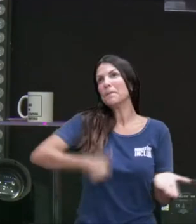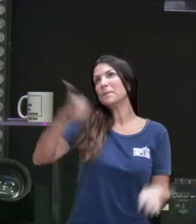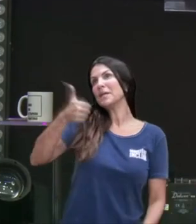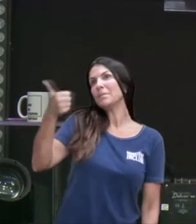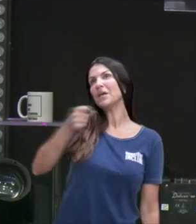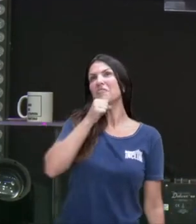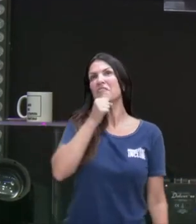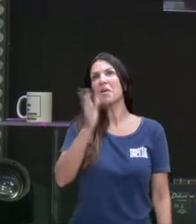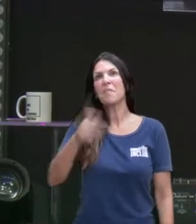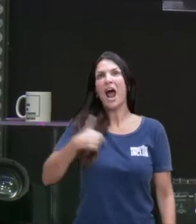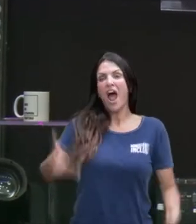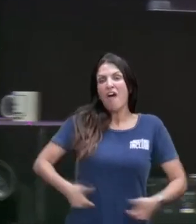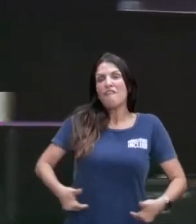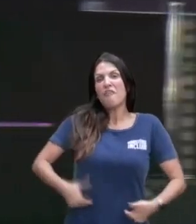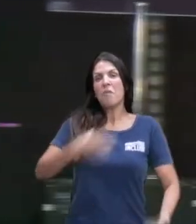fome